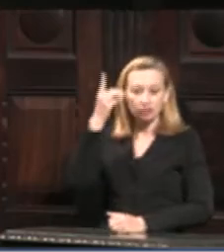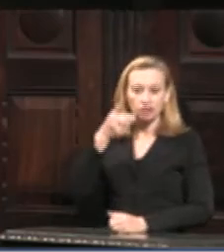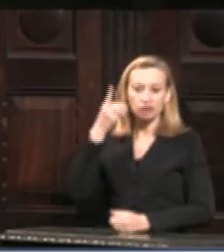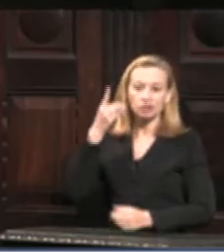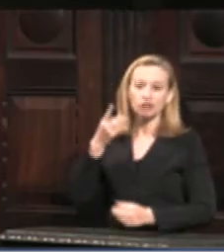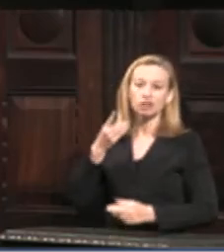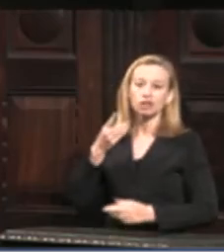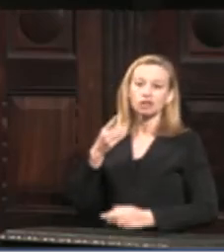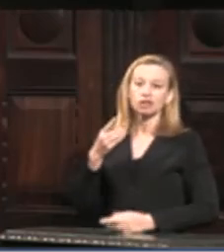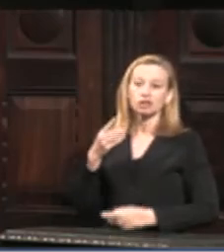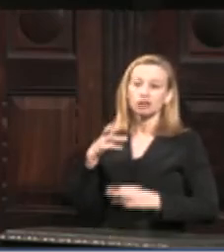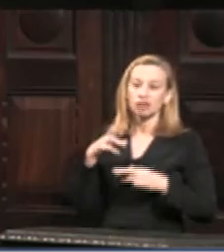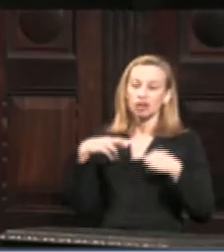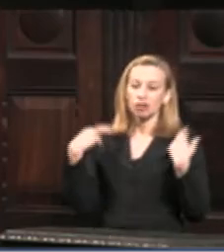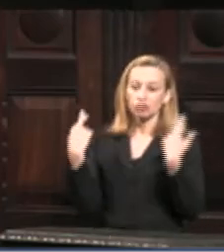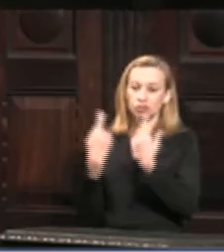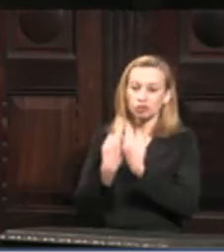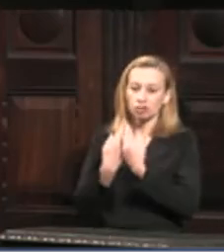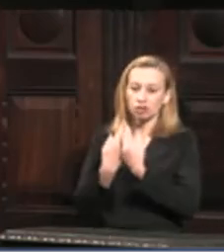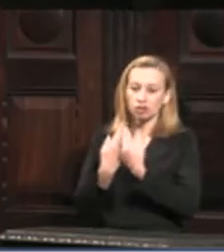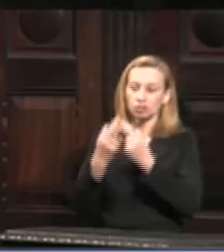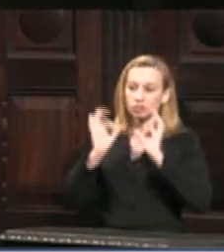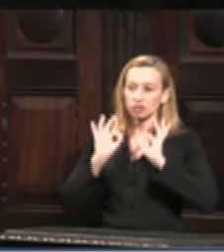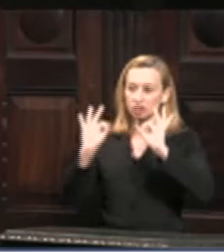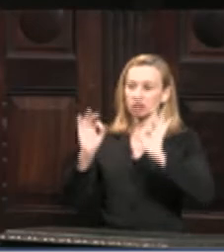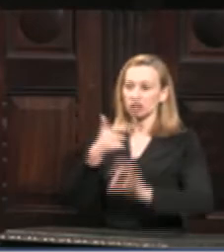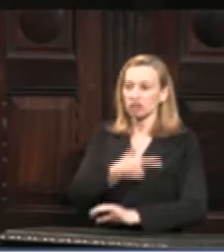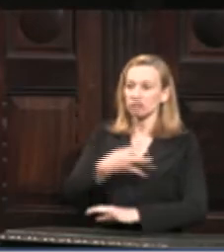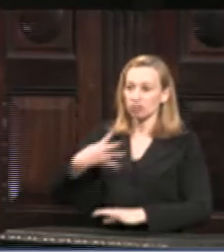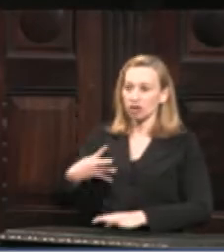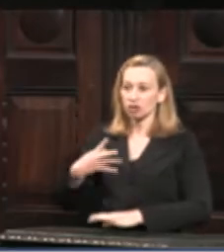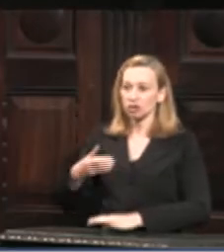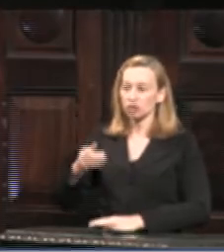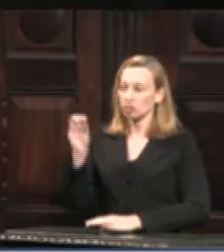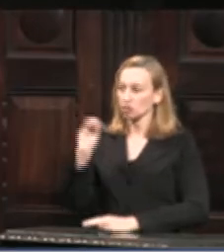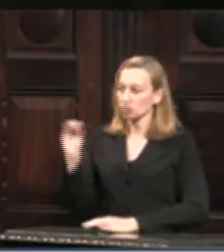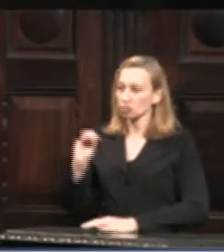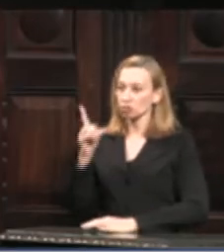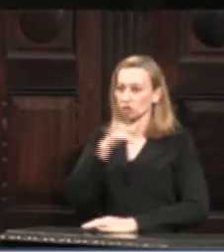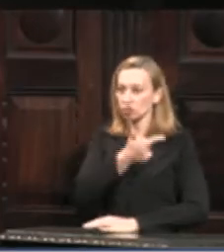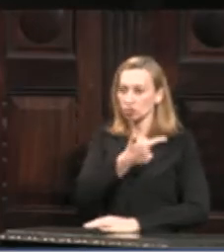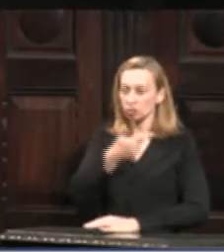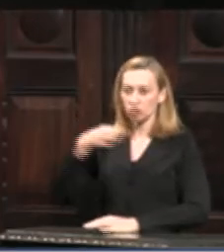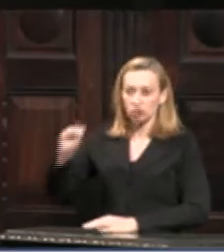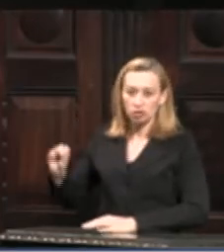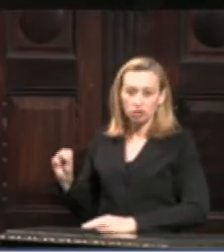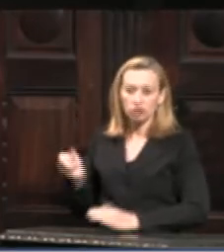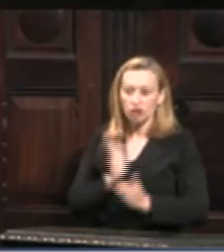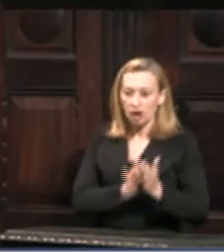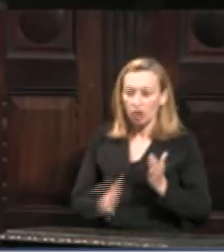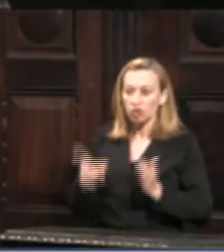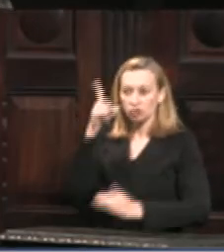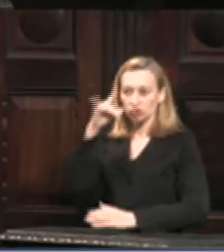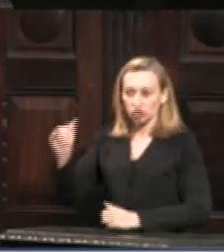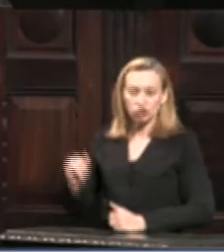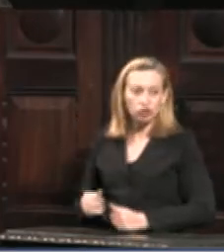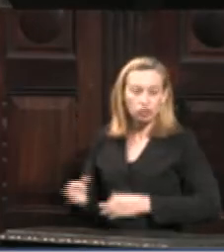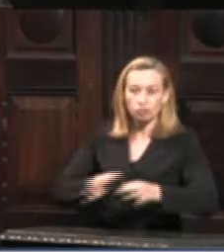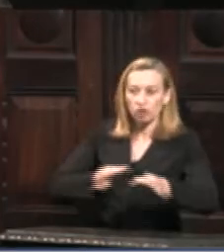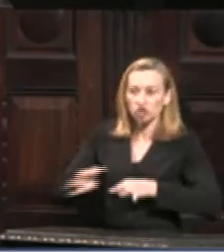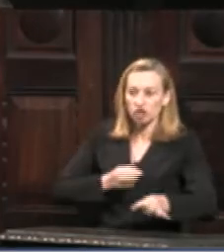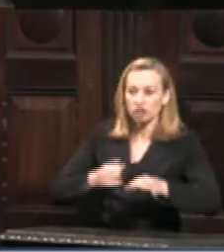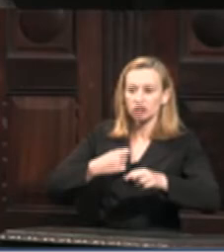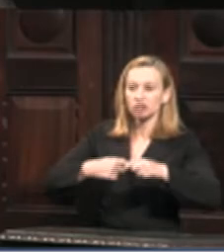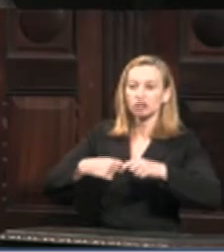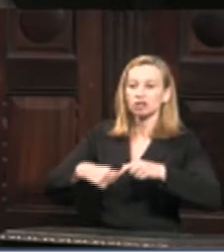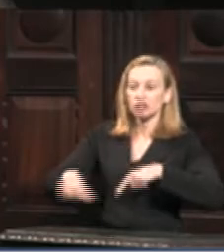ordinária do dia 24 de outubro de 2018, seguindo a seguinte ordem do dia. Projeto de lei